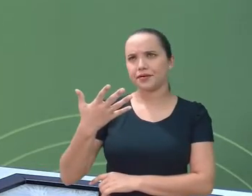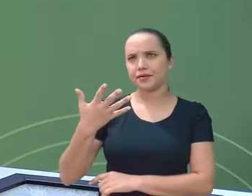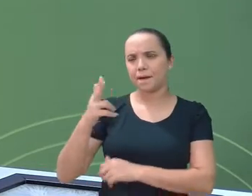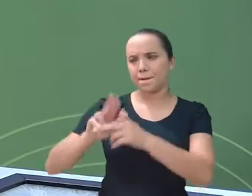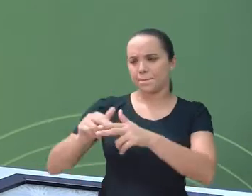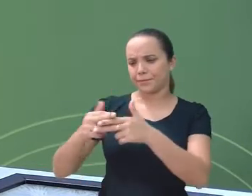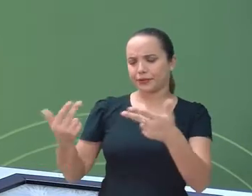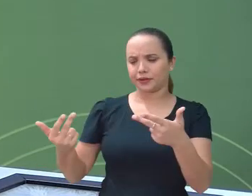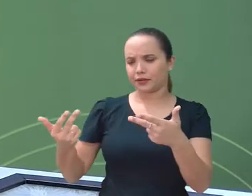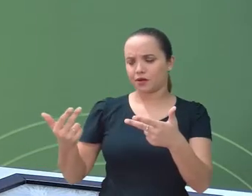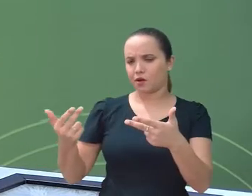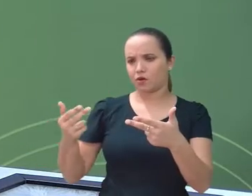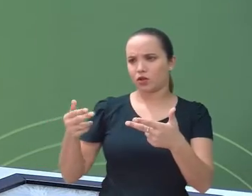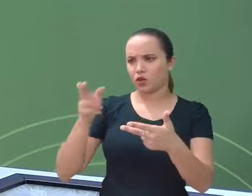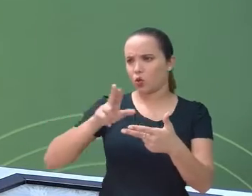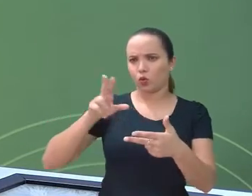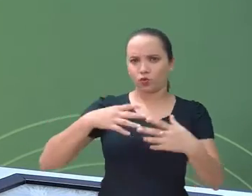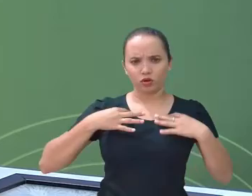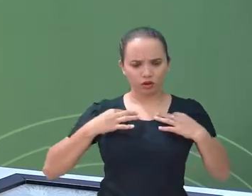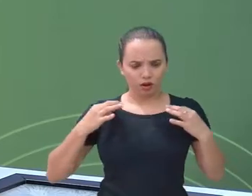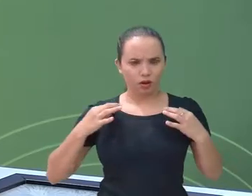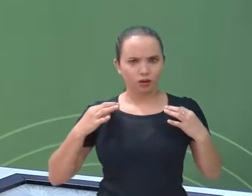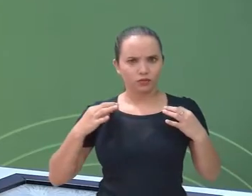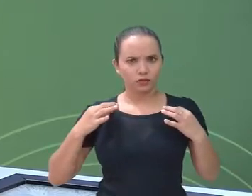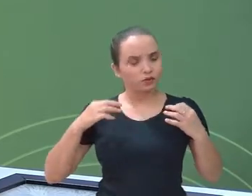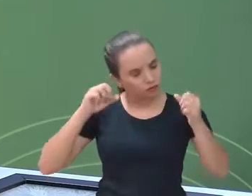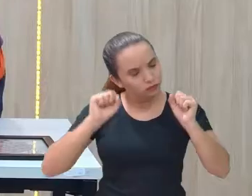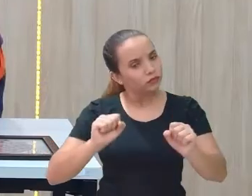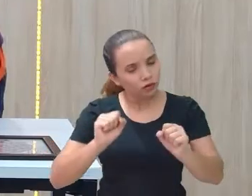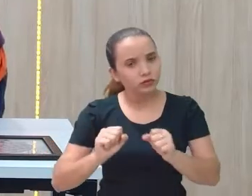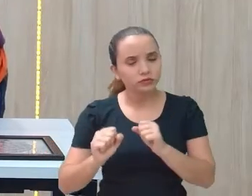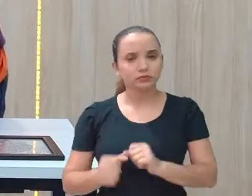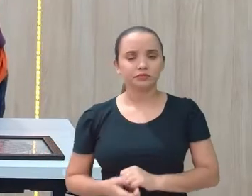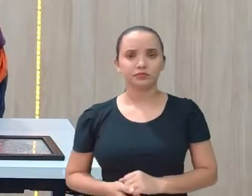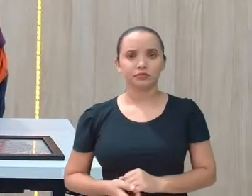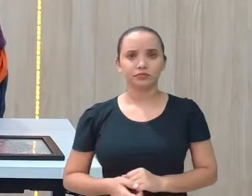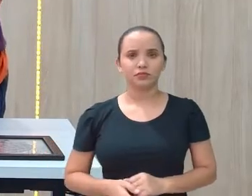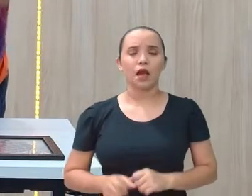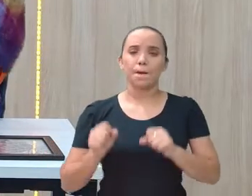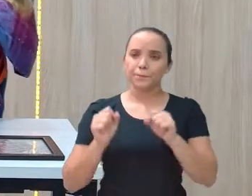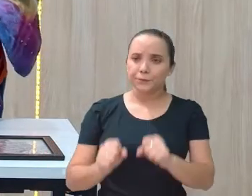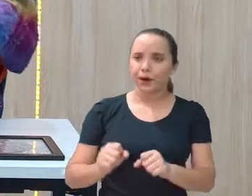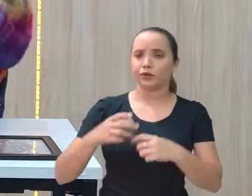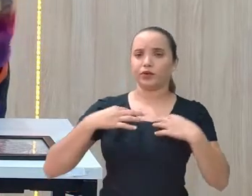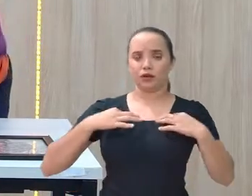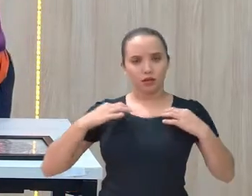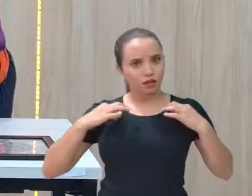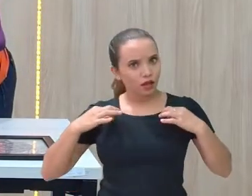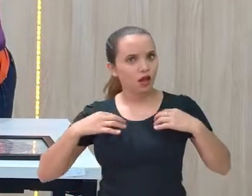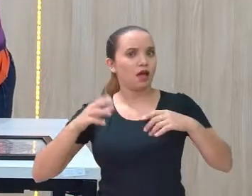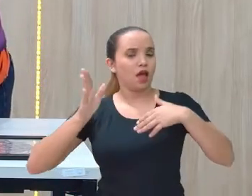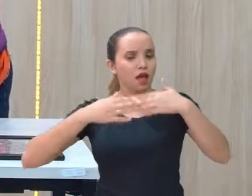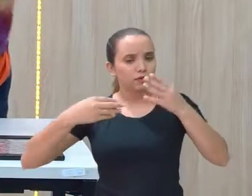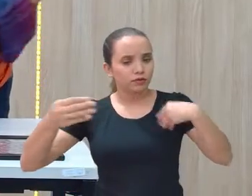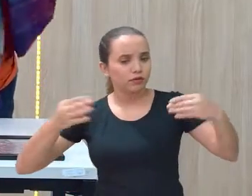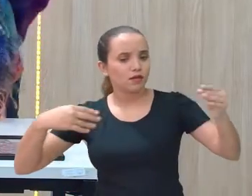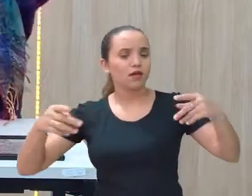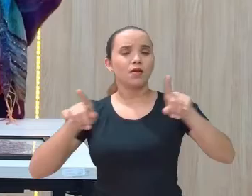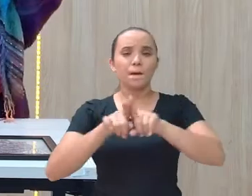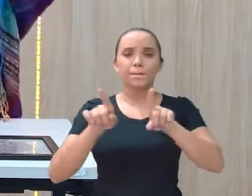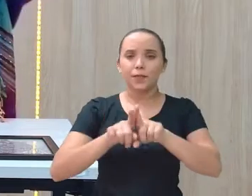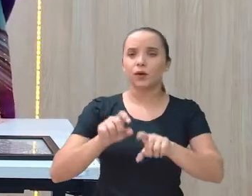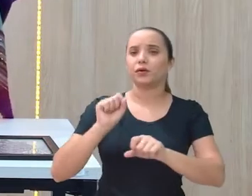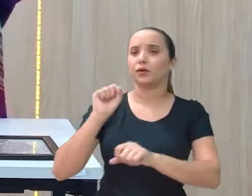não seja camisa? Pode. Pode ser em tecido, pode ser em madeira, pode